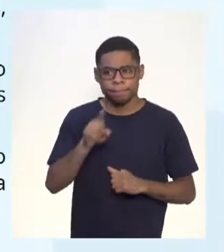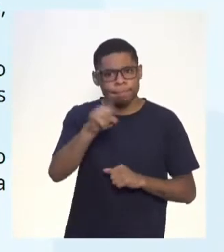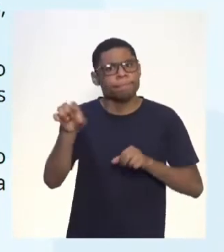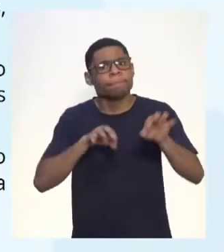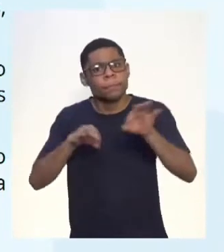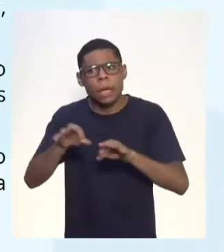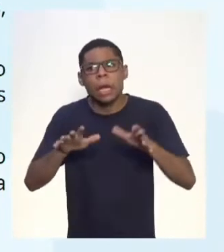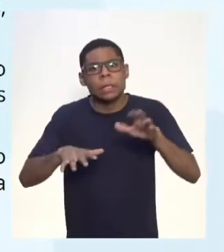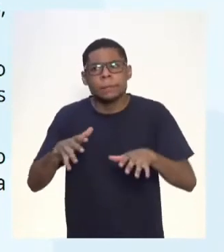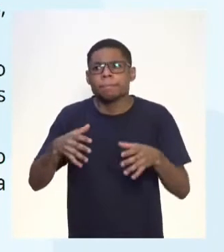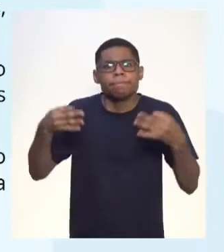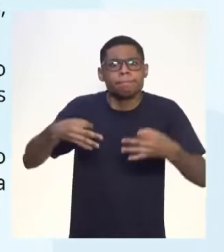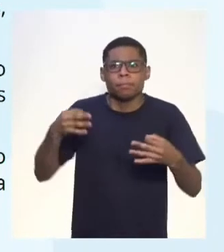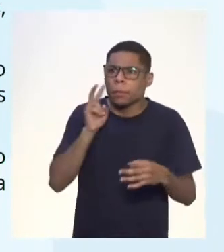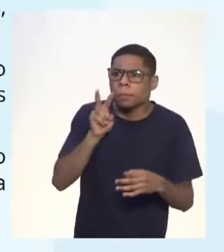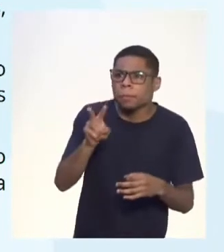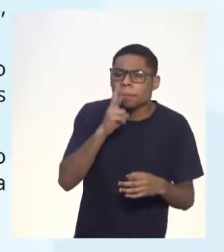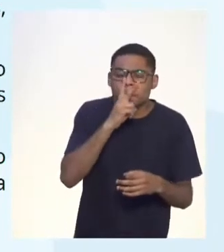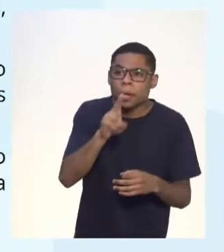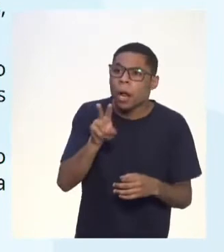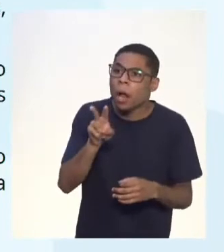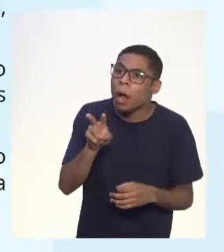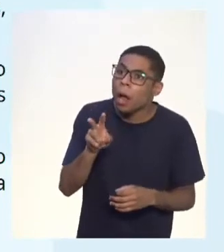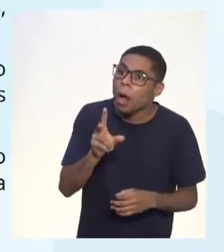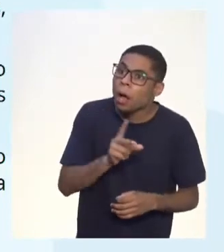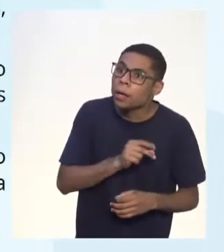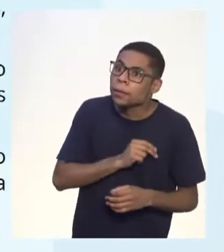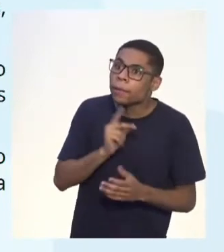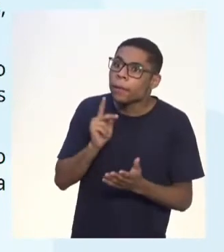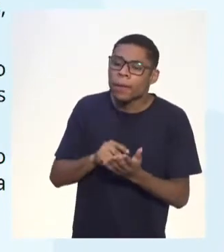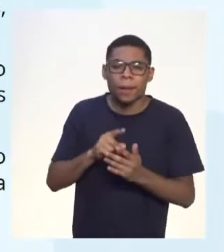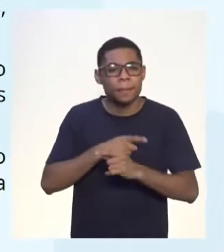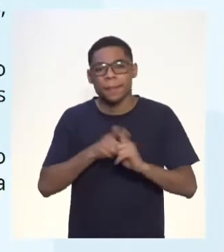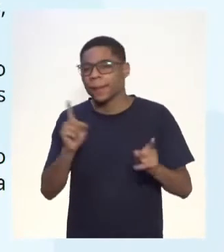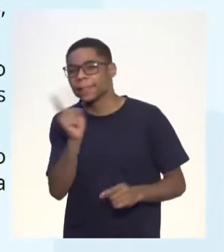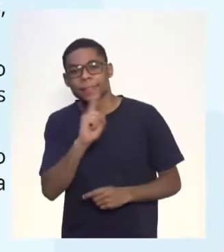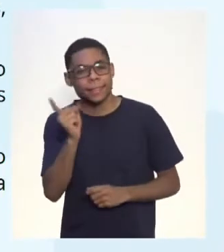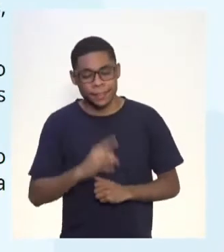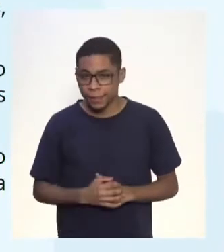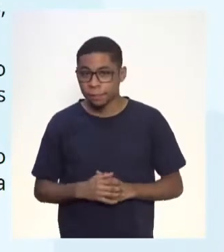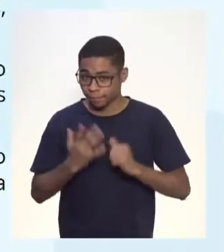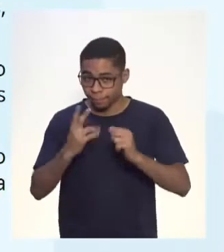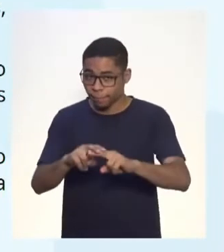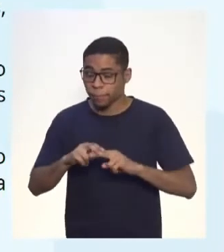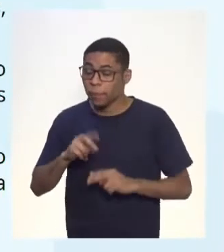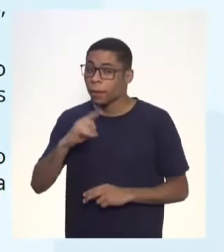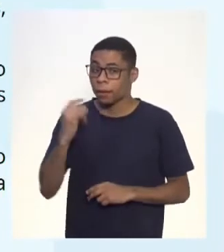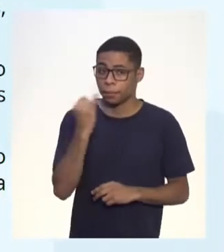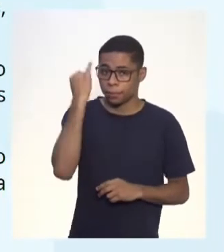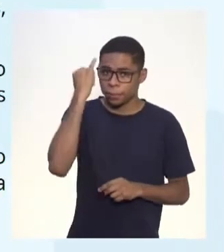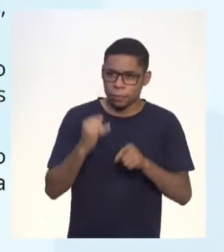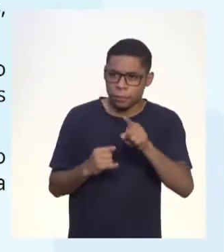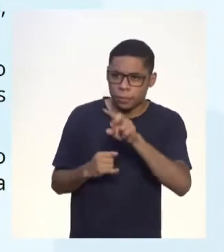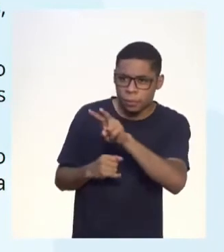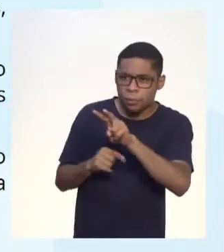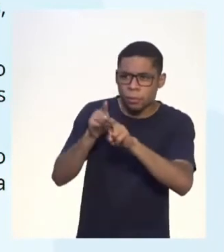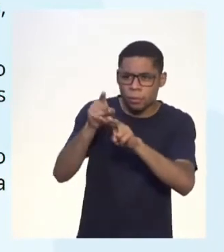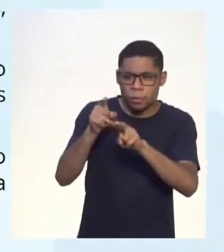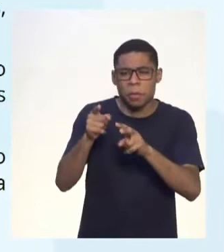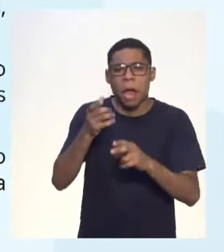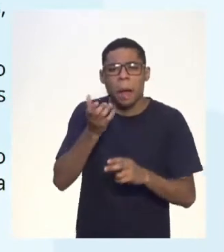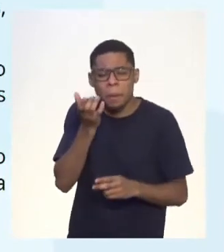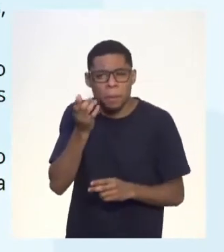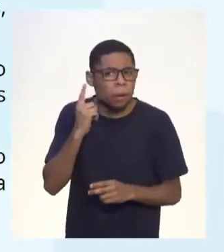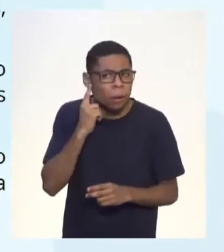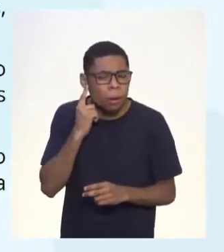numa tentativa de legitimar seu conteúdo. Por isso, é preciso sempre consultar se o conteúdo procede